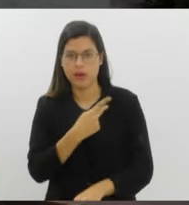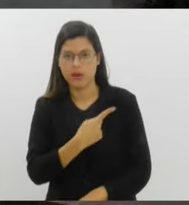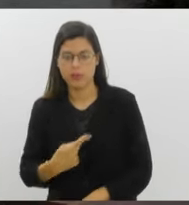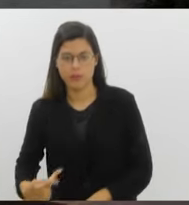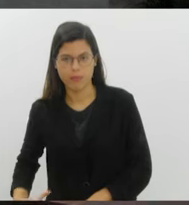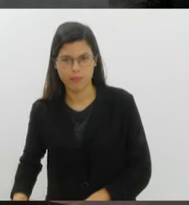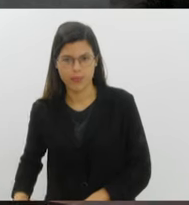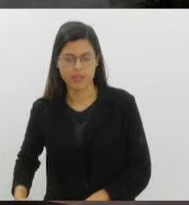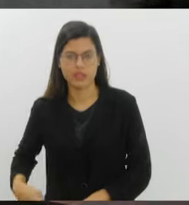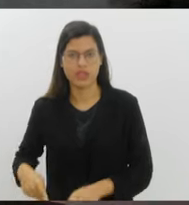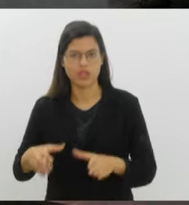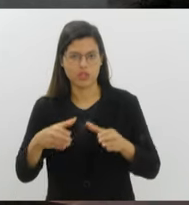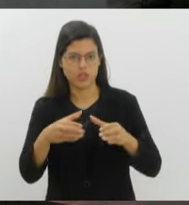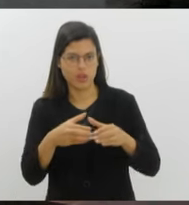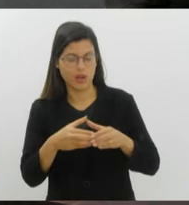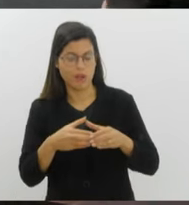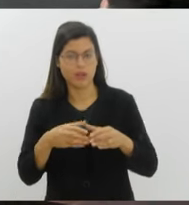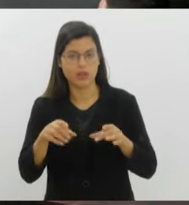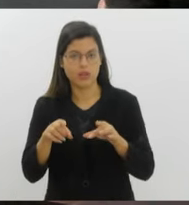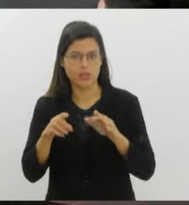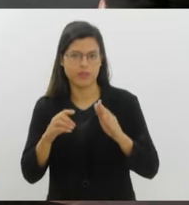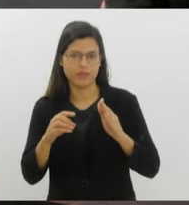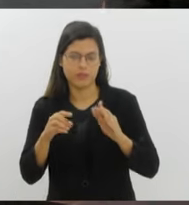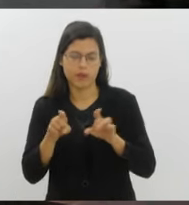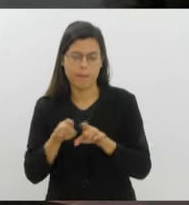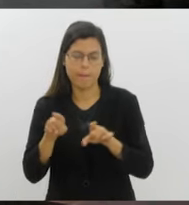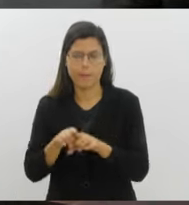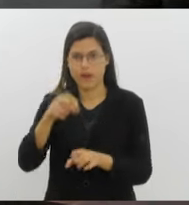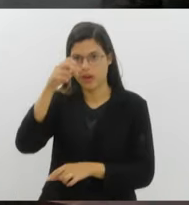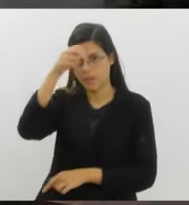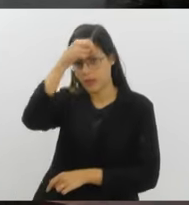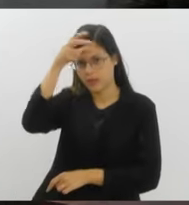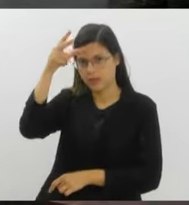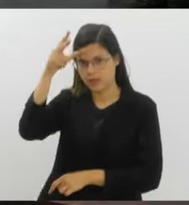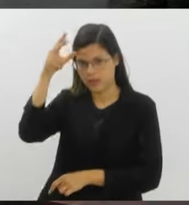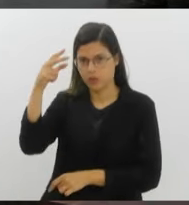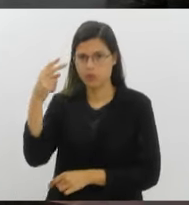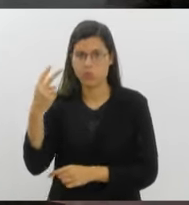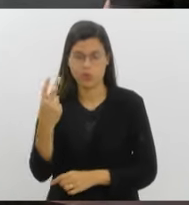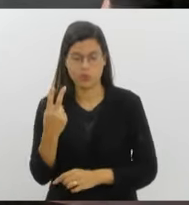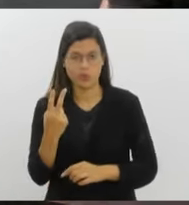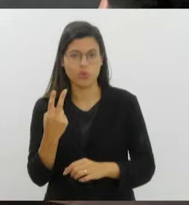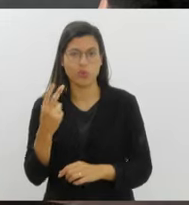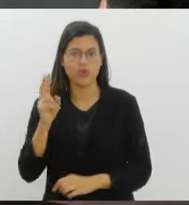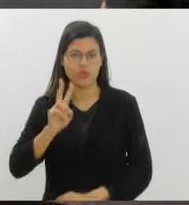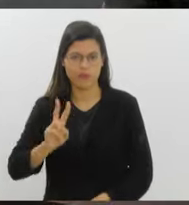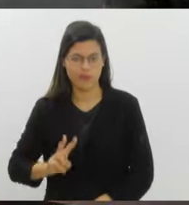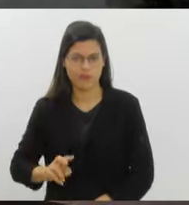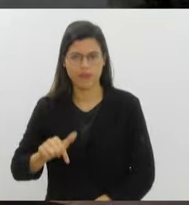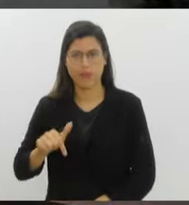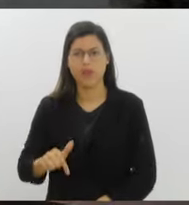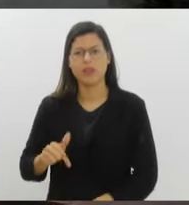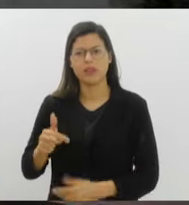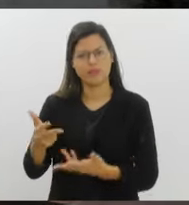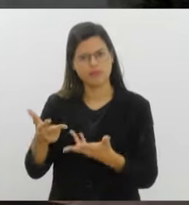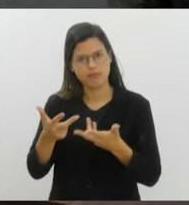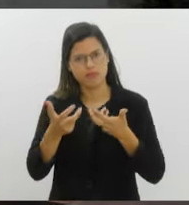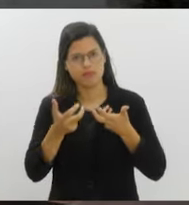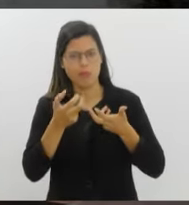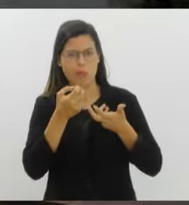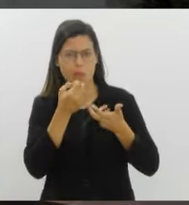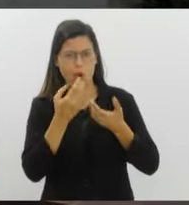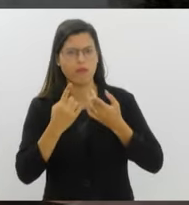município, e mesmo reconhecendo boa intenção, boa vontade de diversos